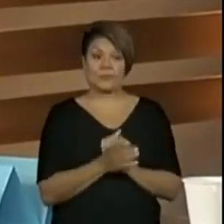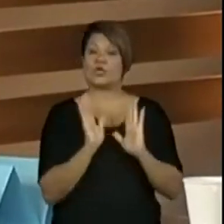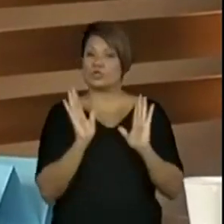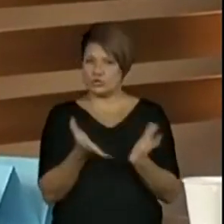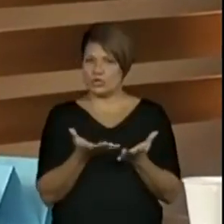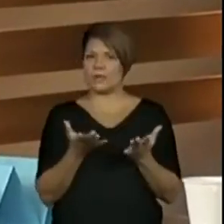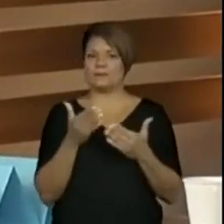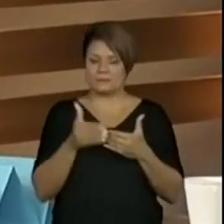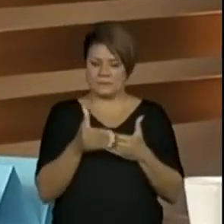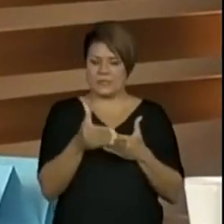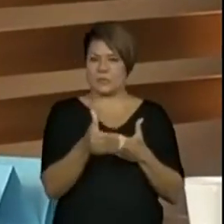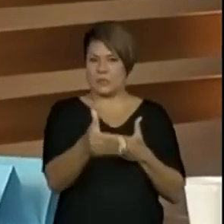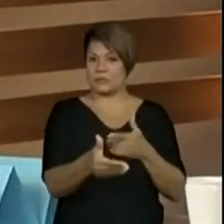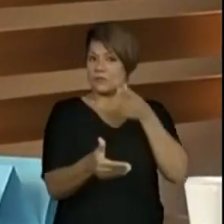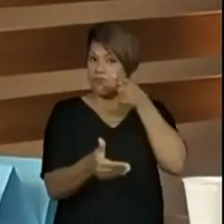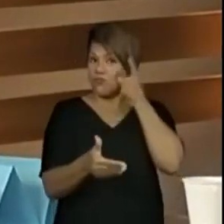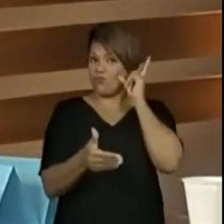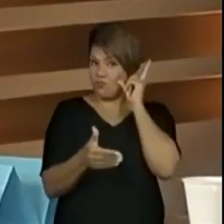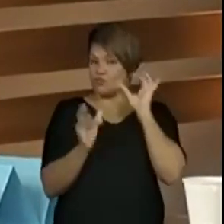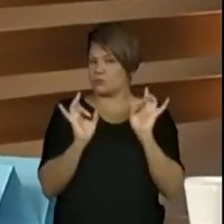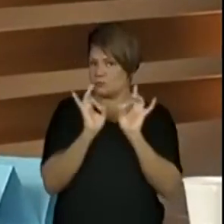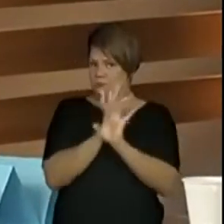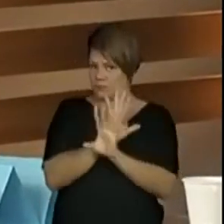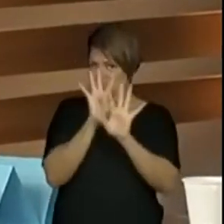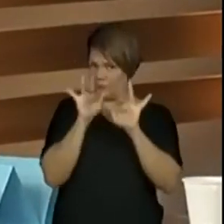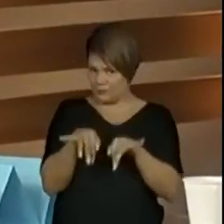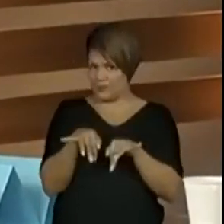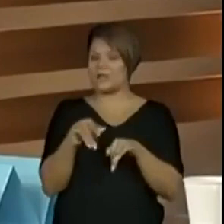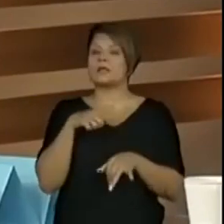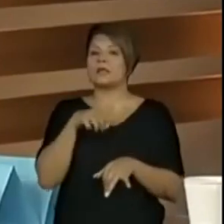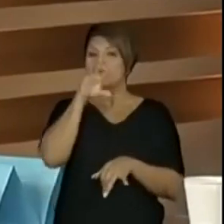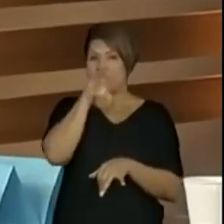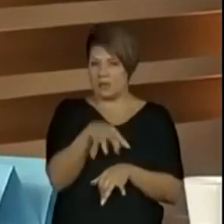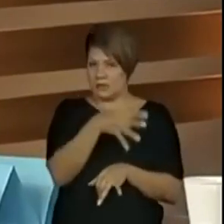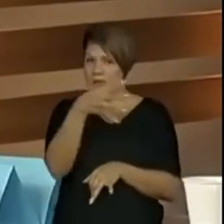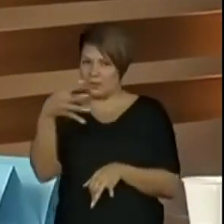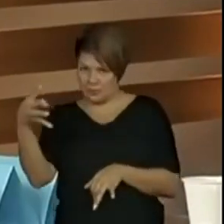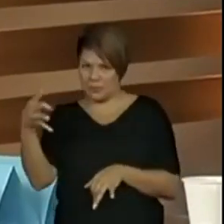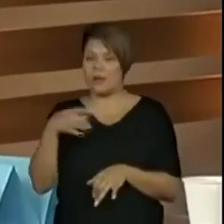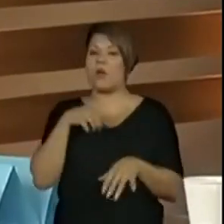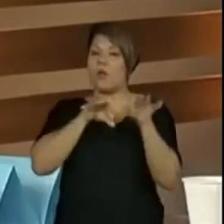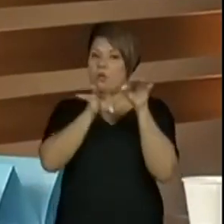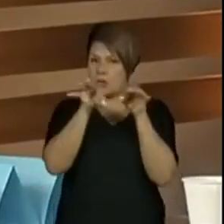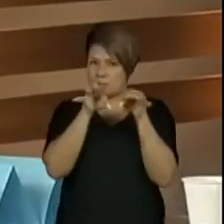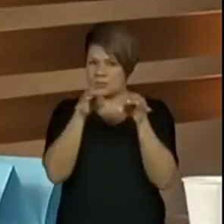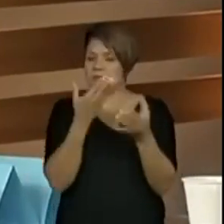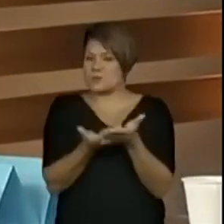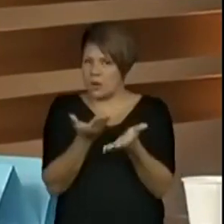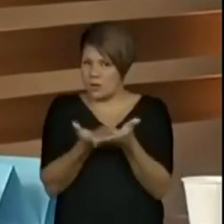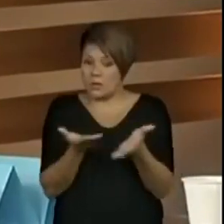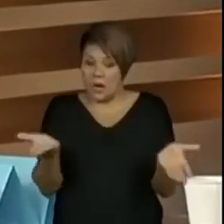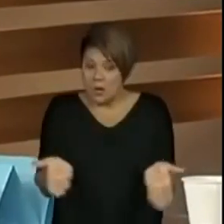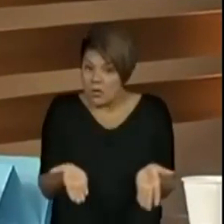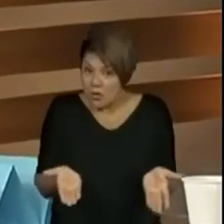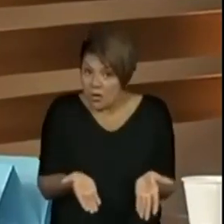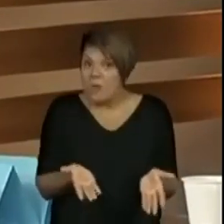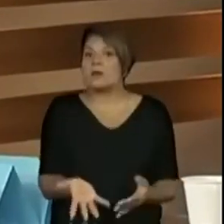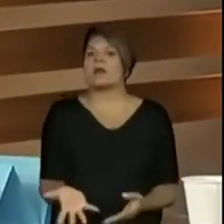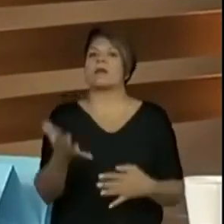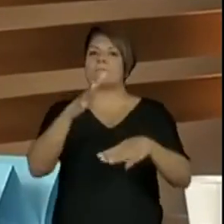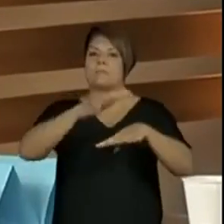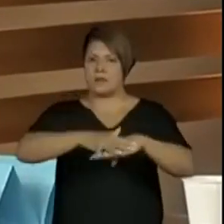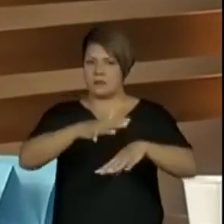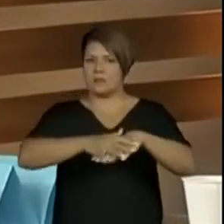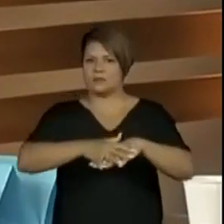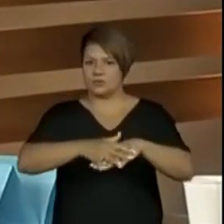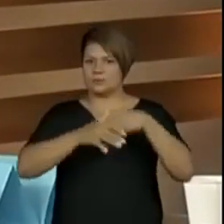finalizado a sequência ontem, né? Houve uma alteração aí na grade, na organização das aulas. E agora nós vamos para a nossa aula de